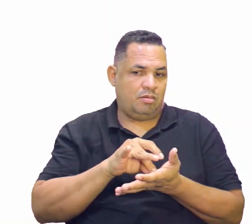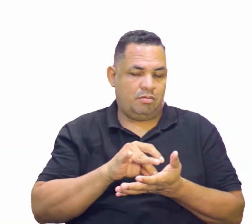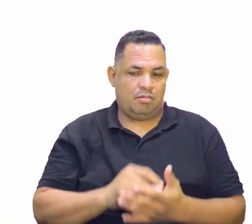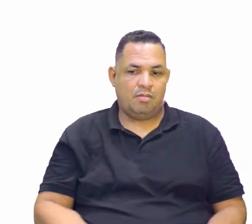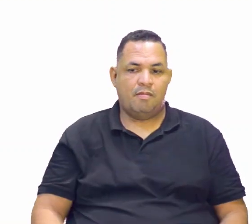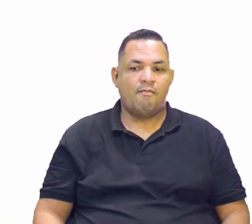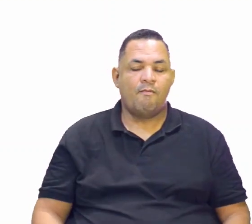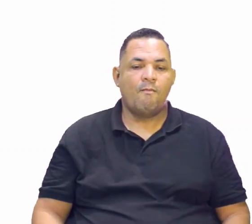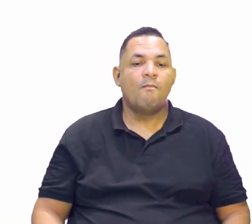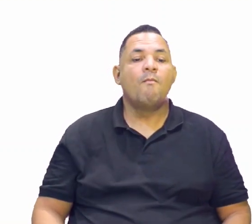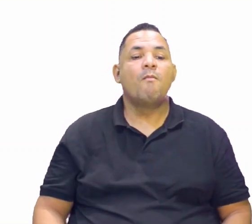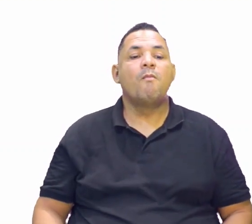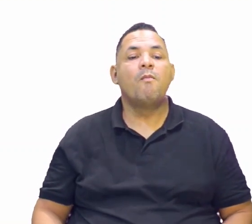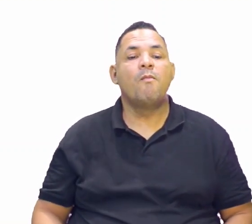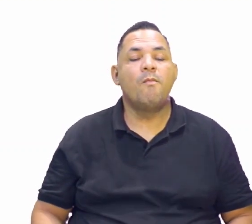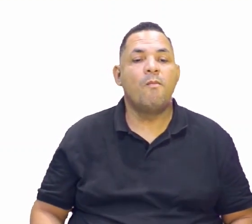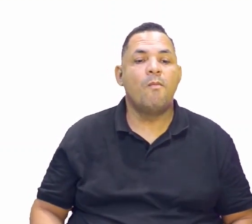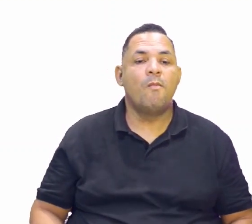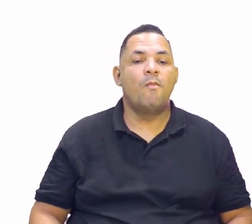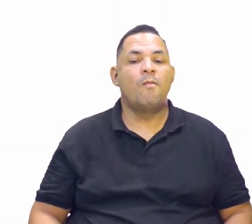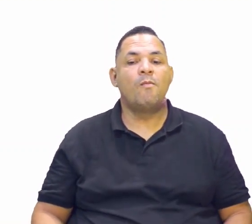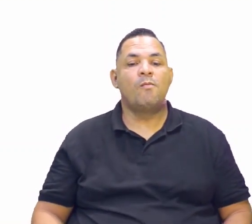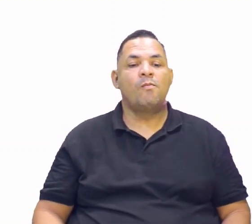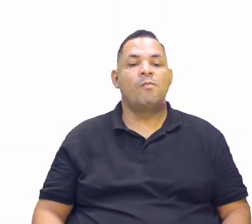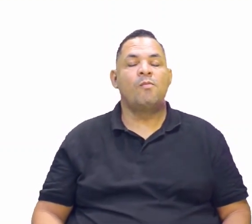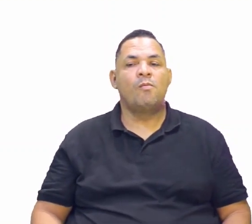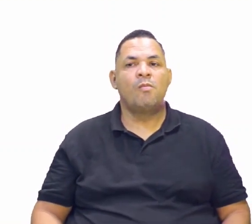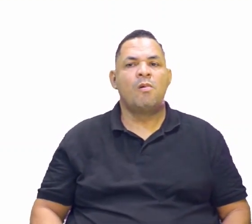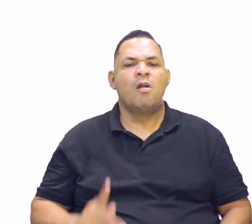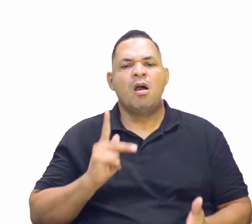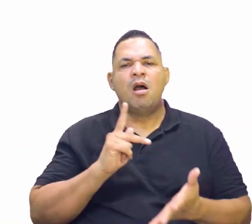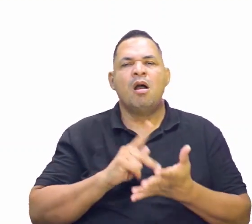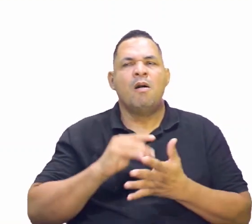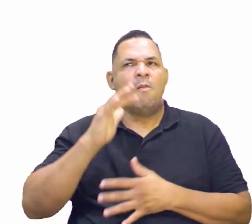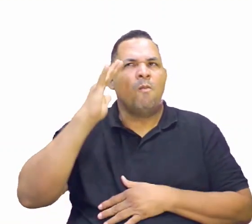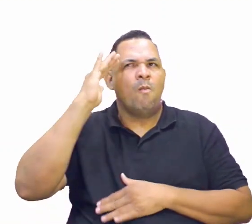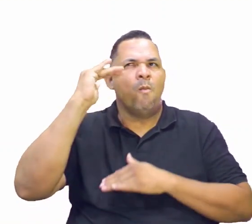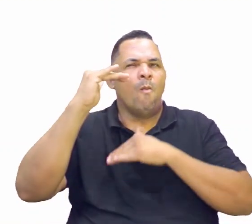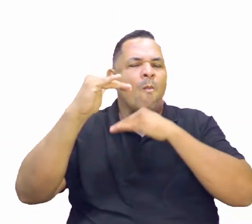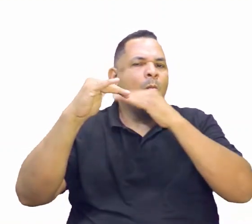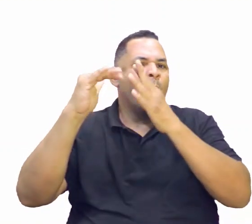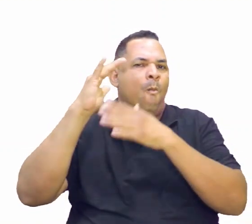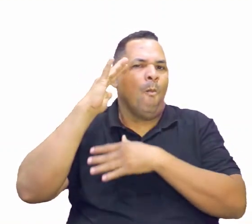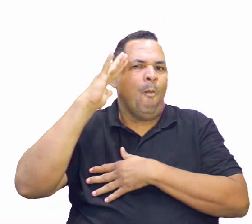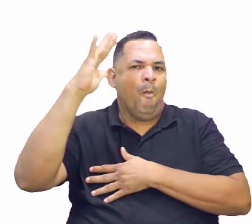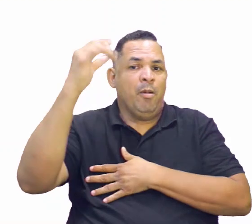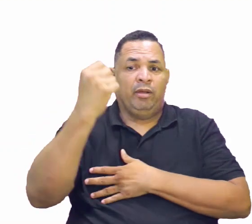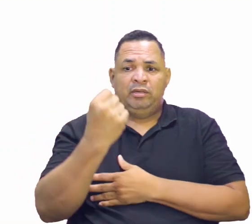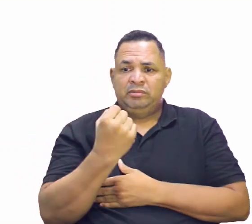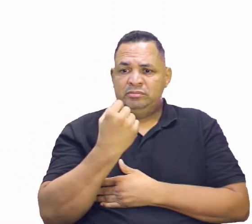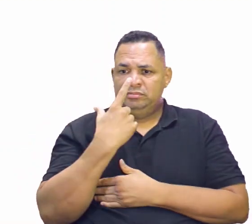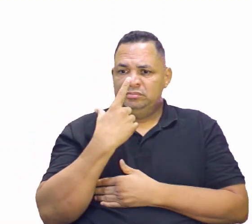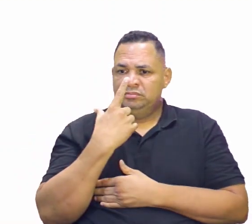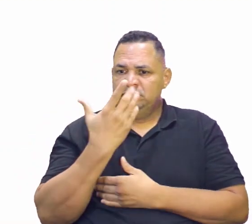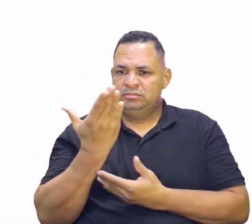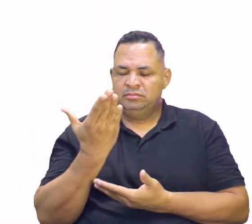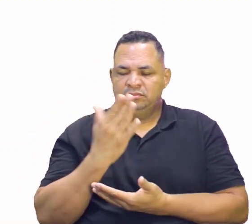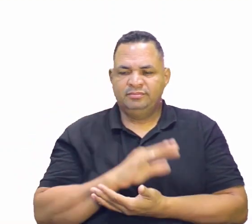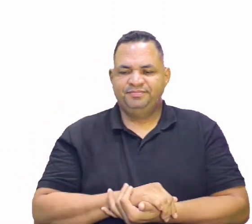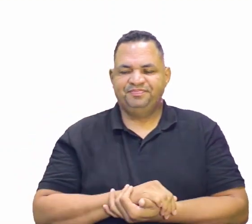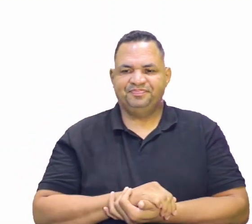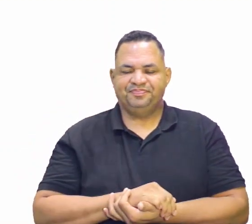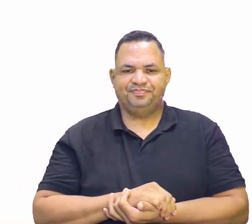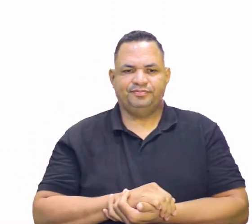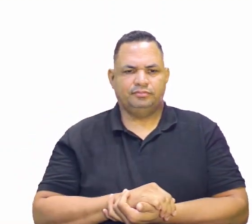do real, aquilo que... né, que mexe com a sua imaginação. Exatamente, que é o absurdo. Não, isso não pode ser. Isso